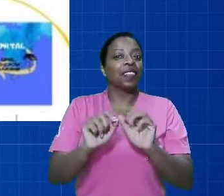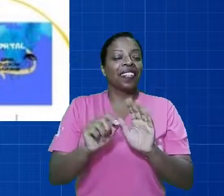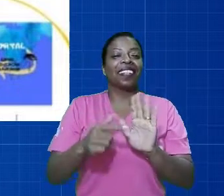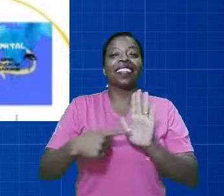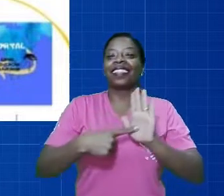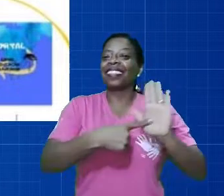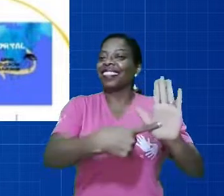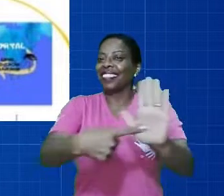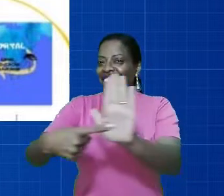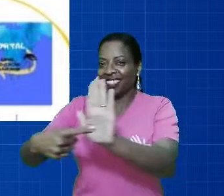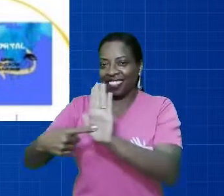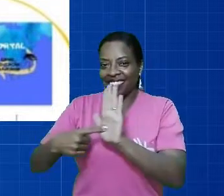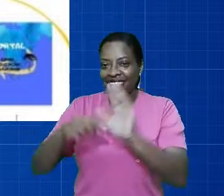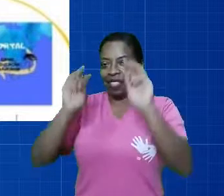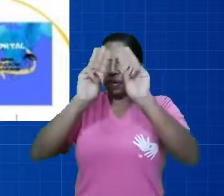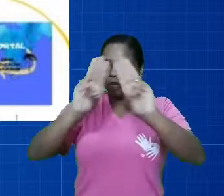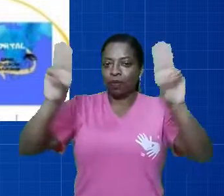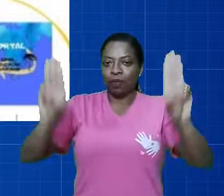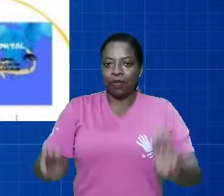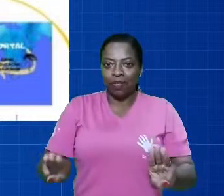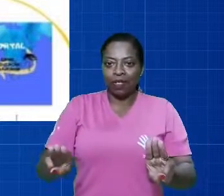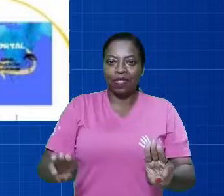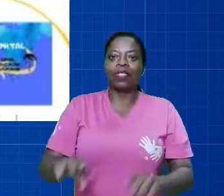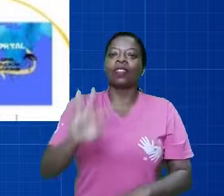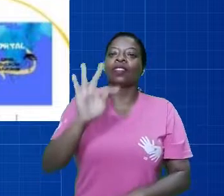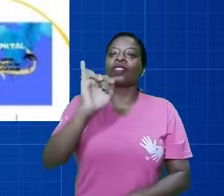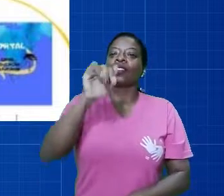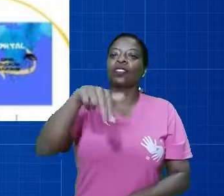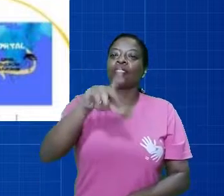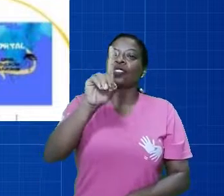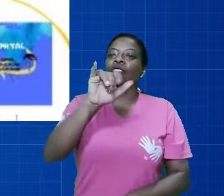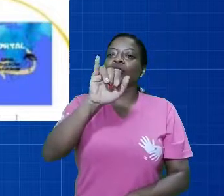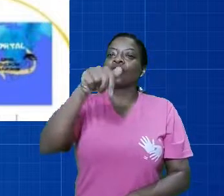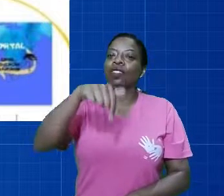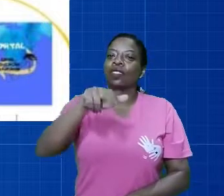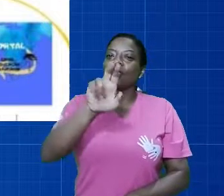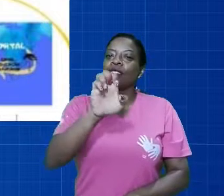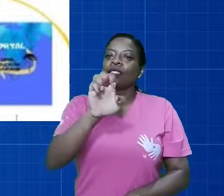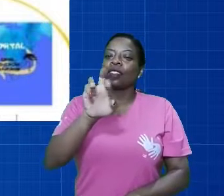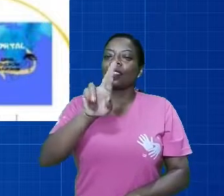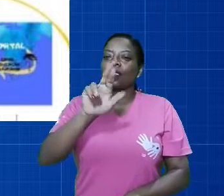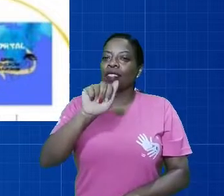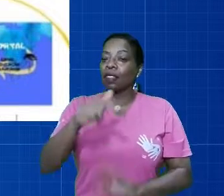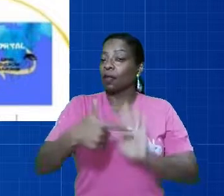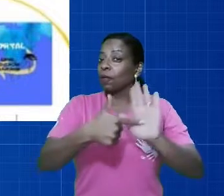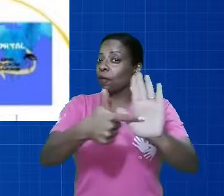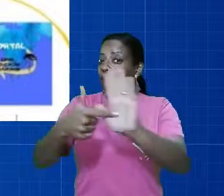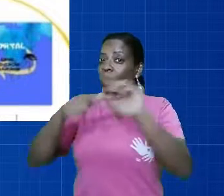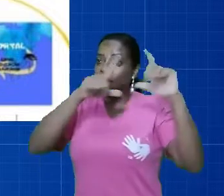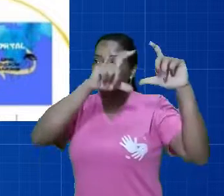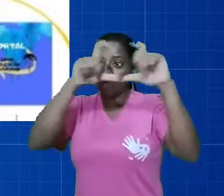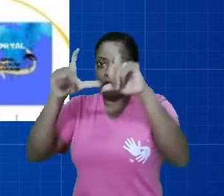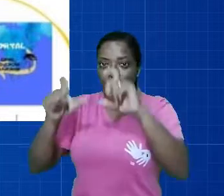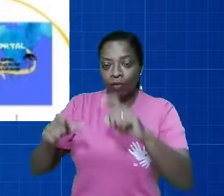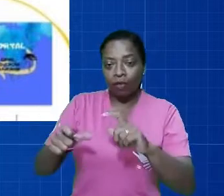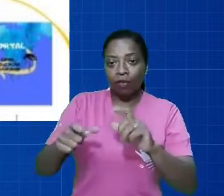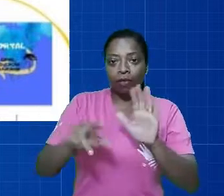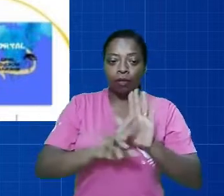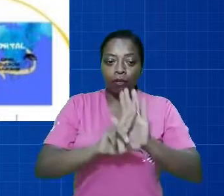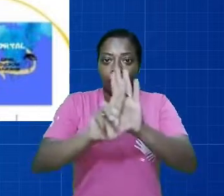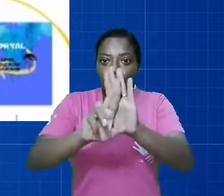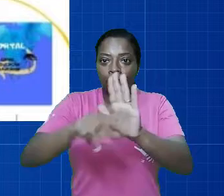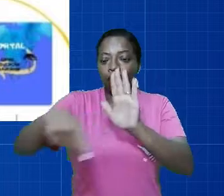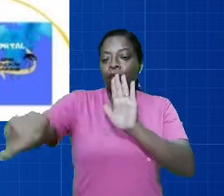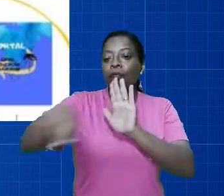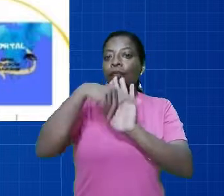comemoração, com uma exposição no Museu Jindiquera, apresentando algumas fotos que retratam parte dessa